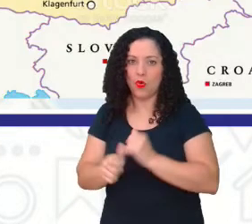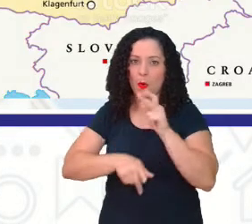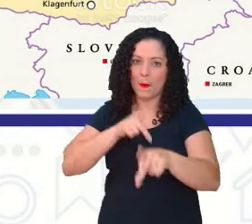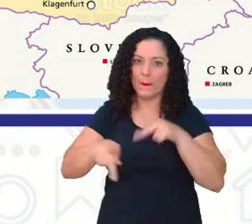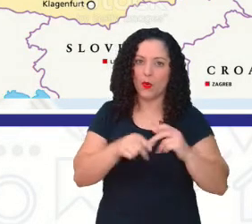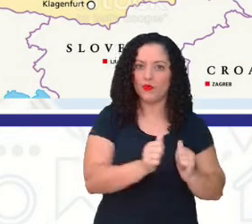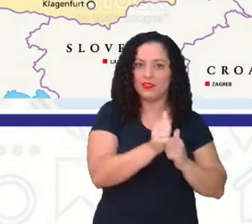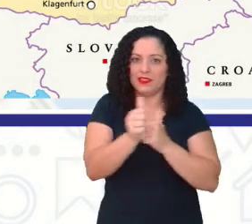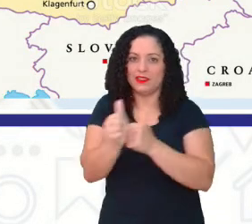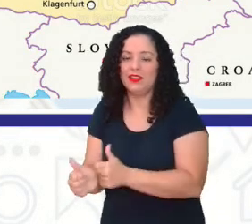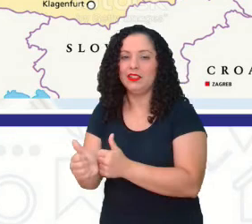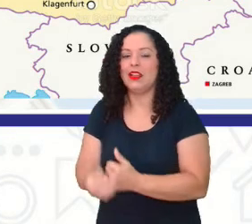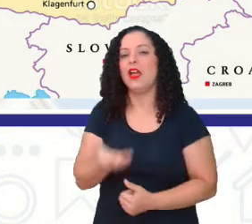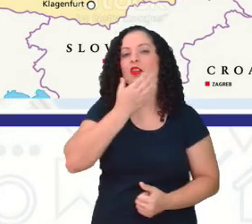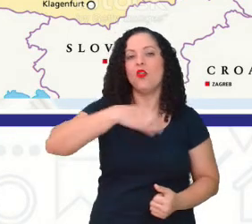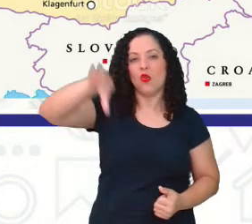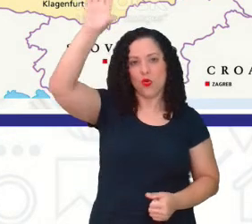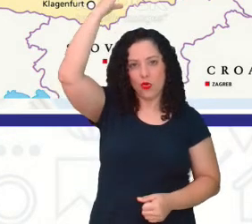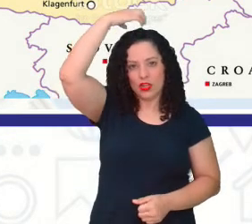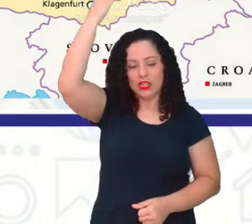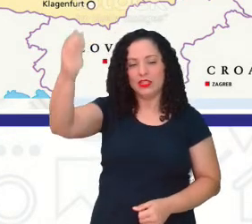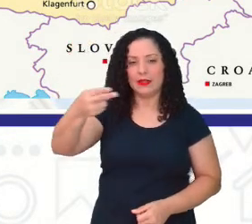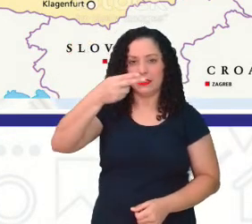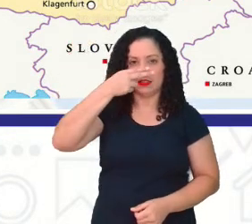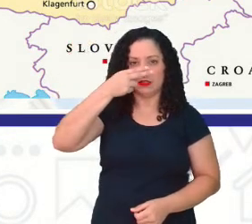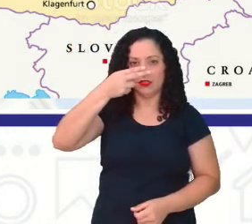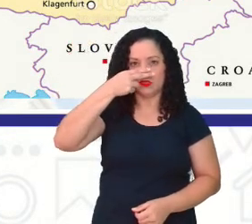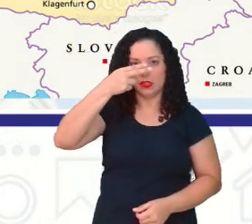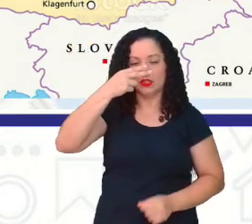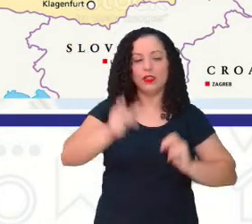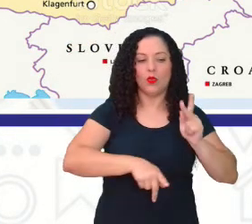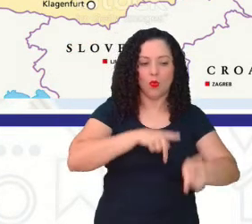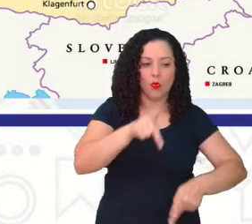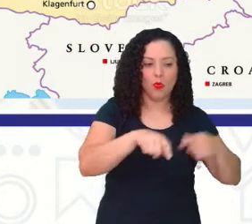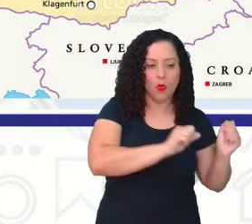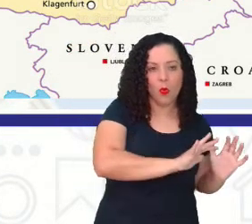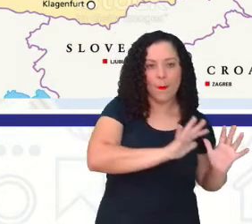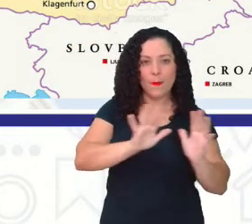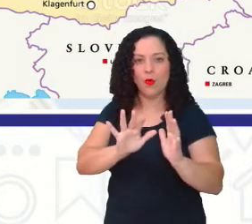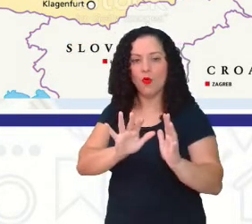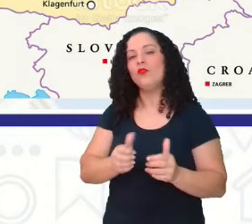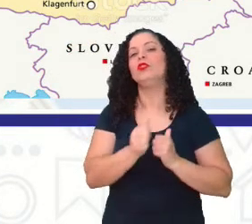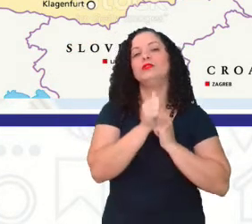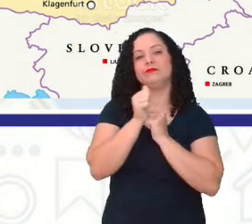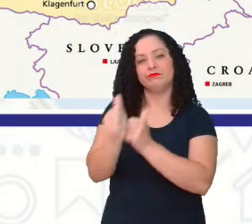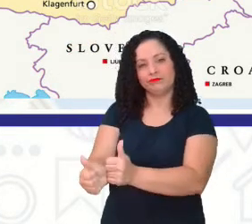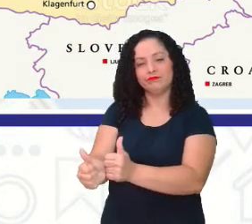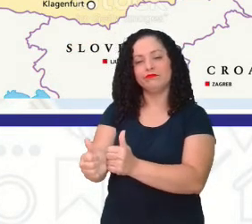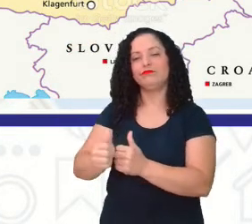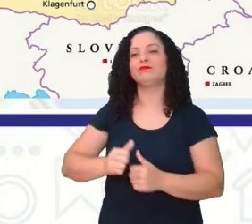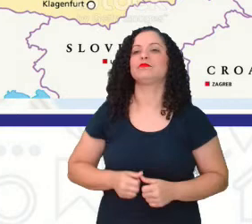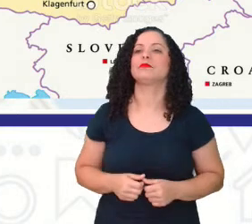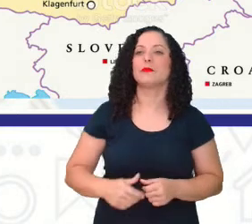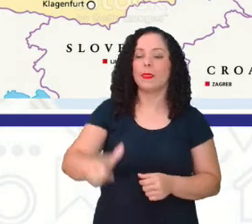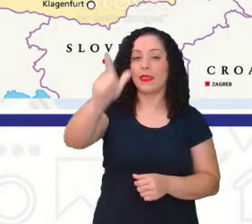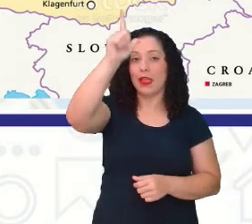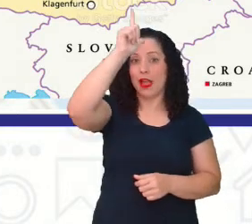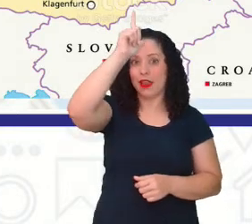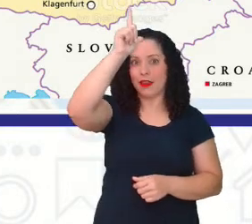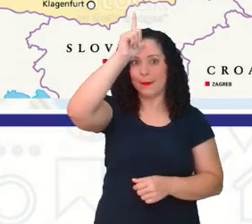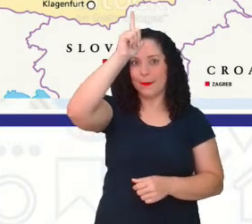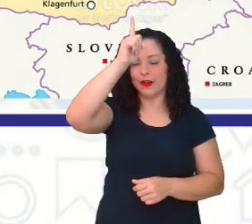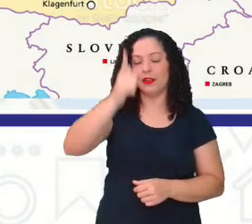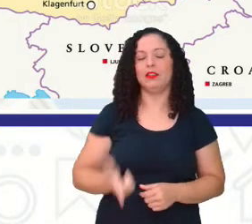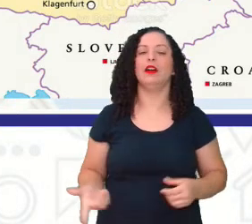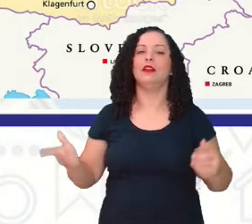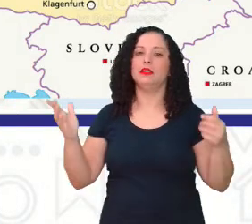protestante, ok? Então, aqui, a Alemanha, certo? A gente vê a Alemanha se torna luterana e a Áustria,